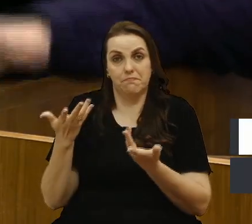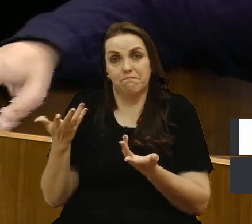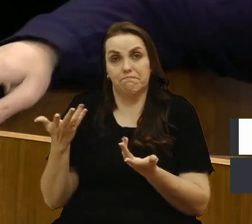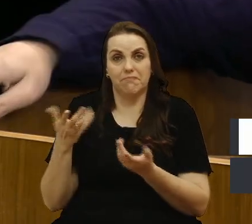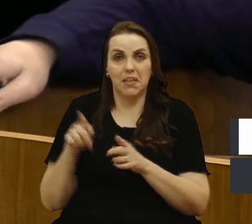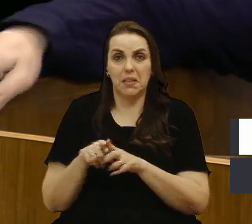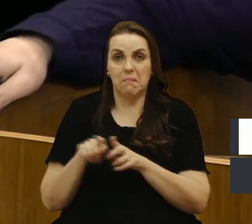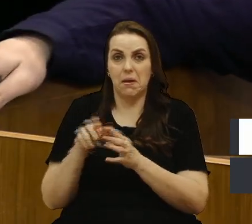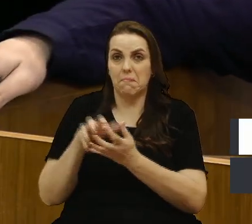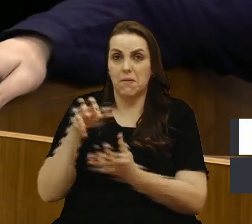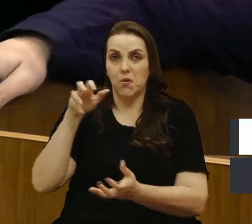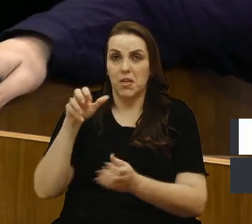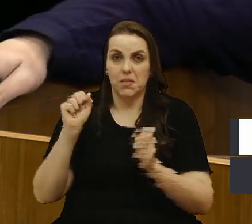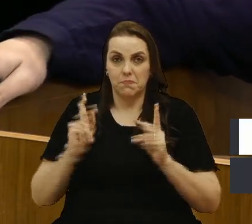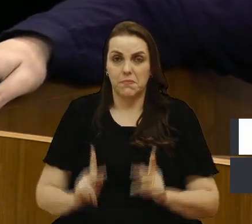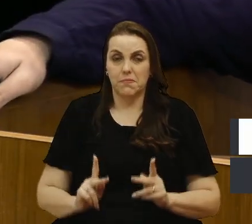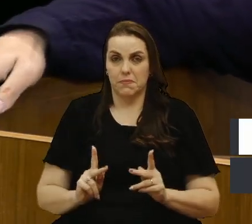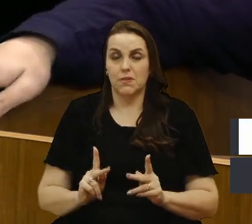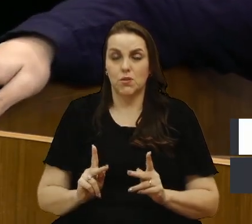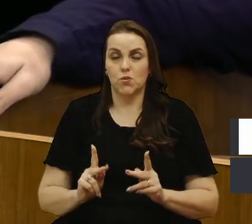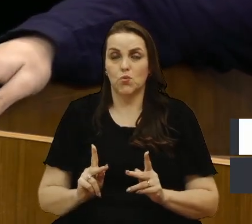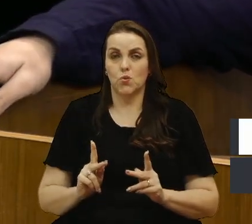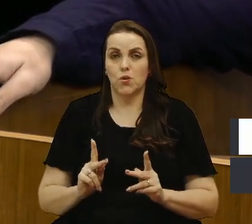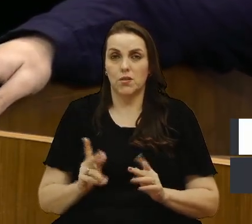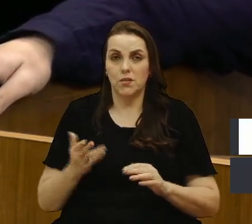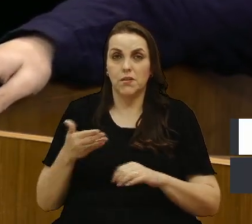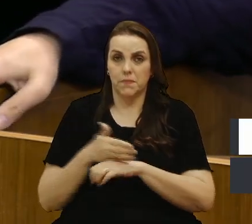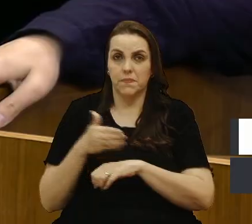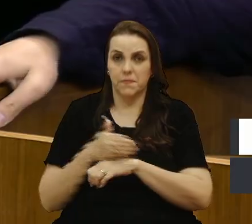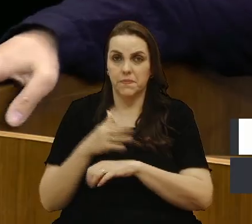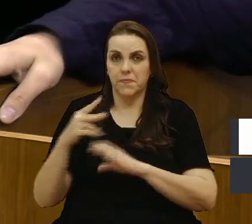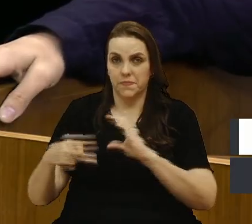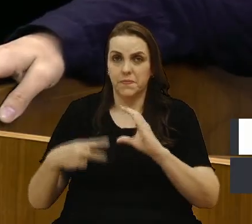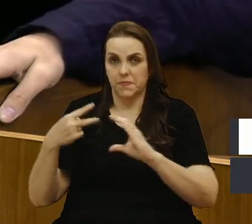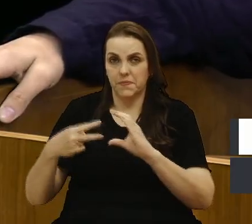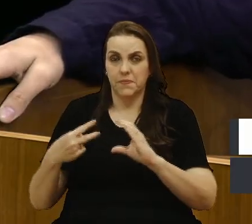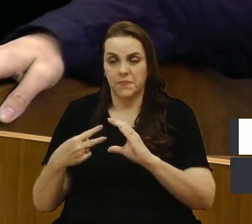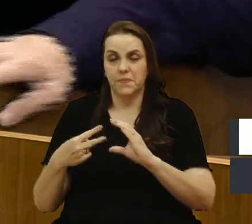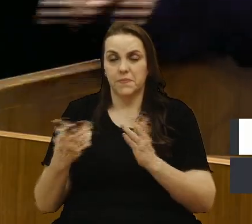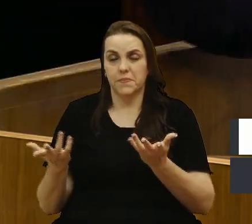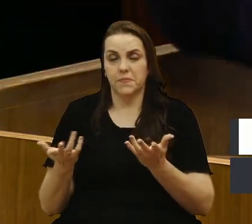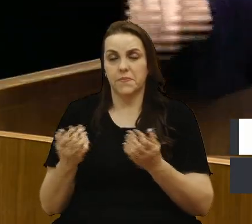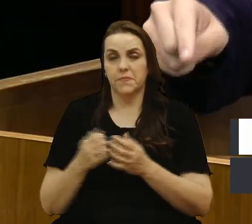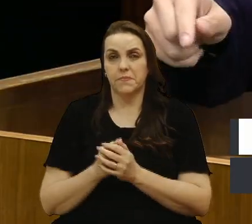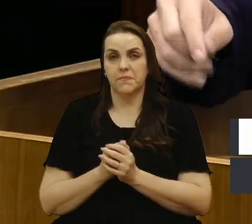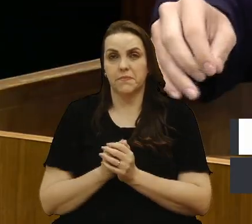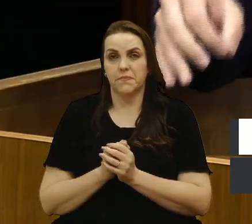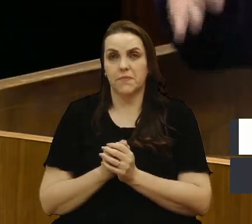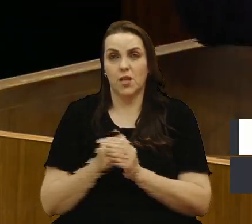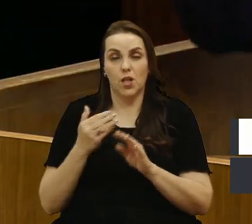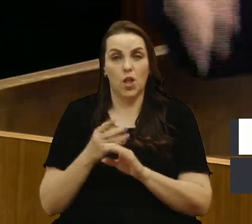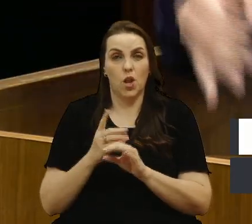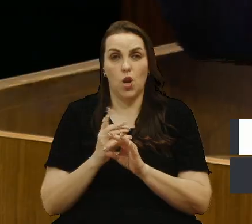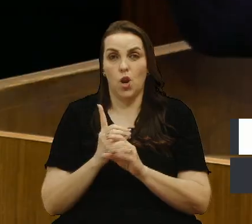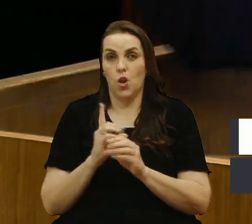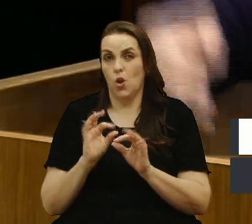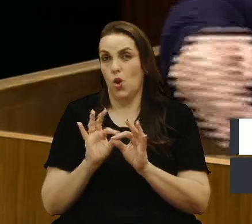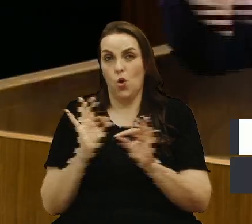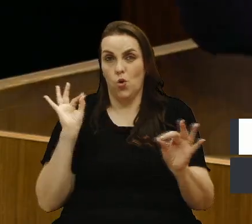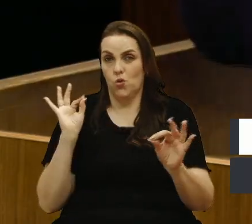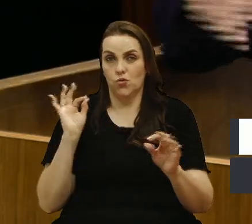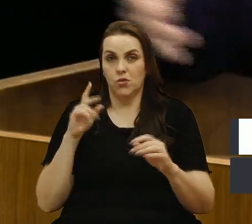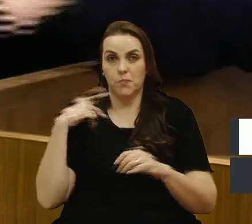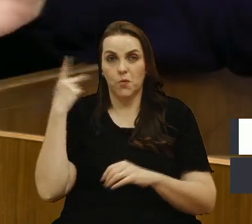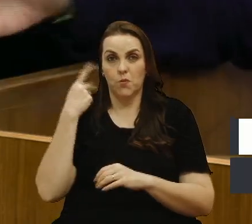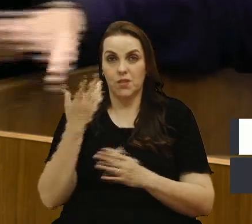grande parte das pessoas que ocupam o parlamento, principalmente quem está mais longe da população, conta com a falta de